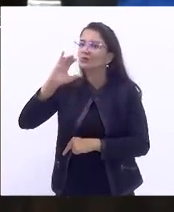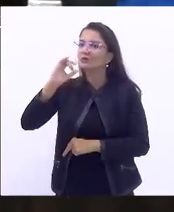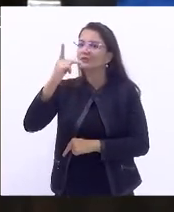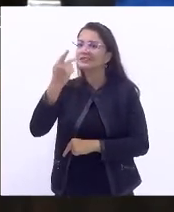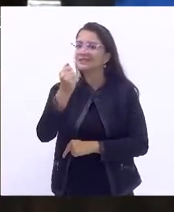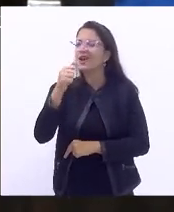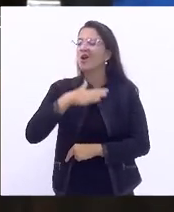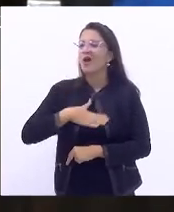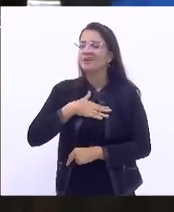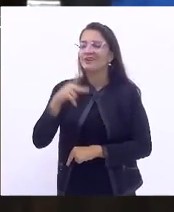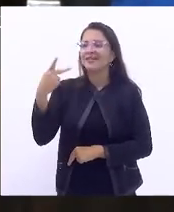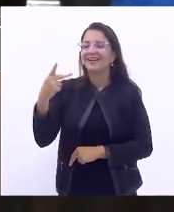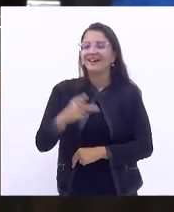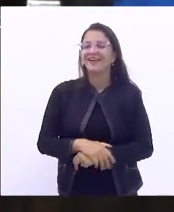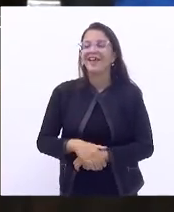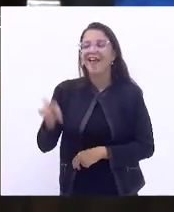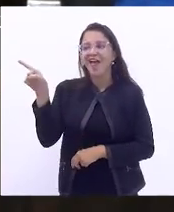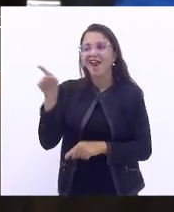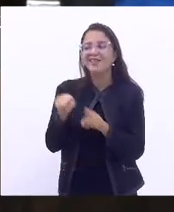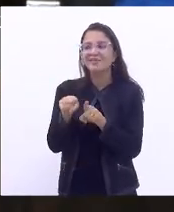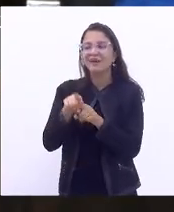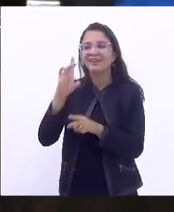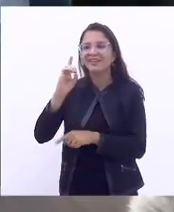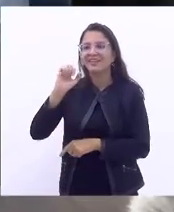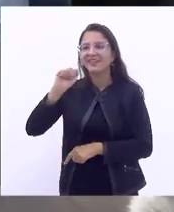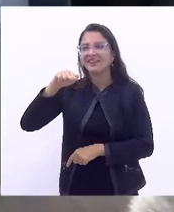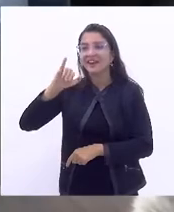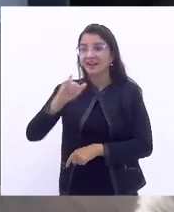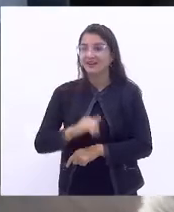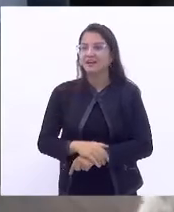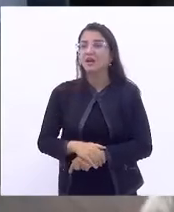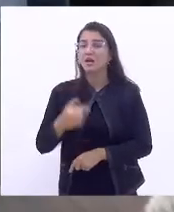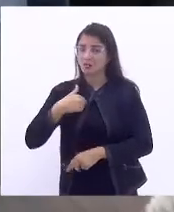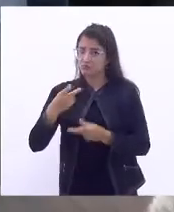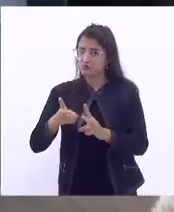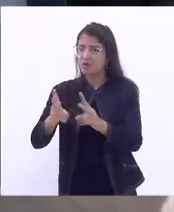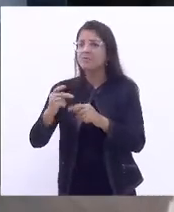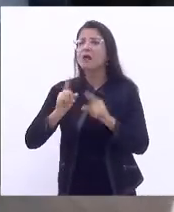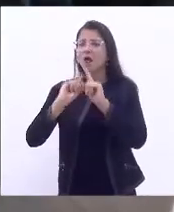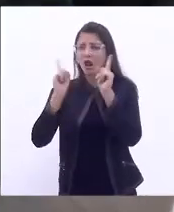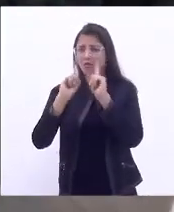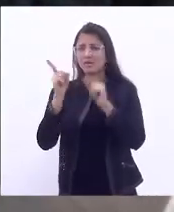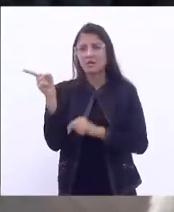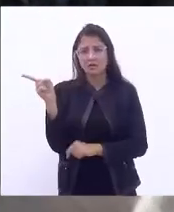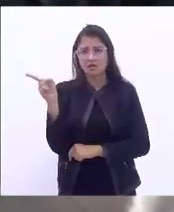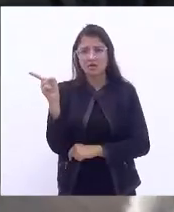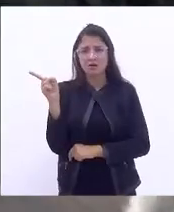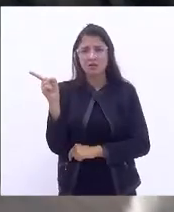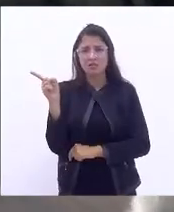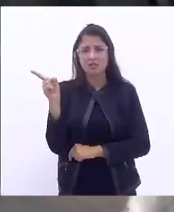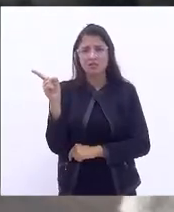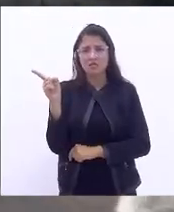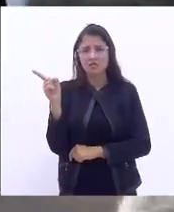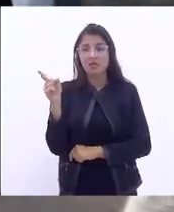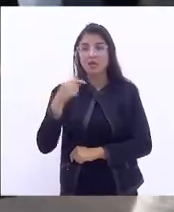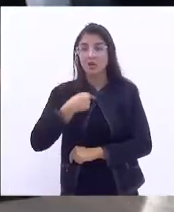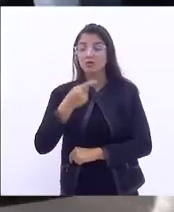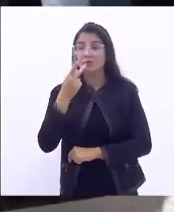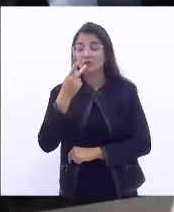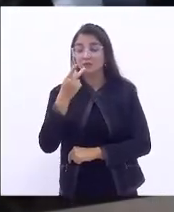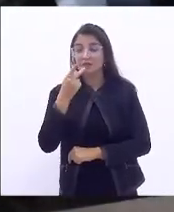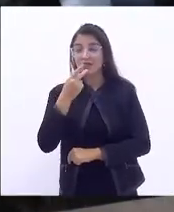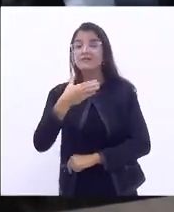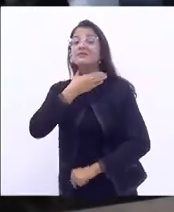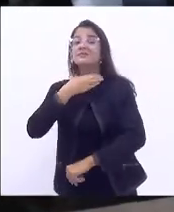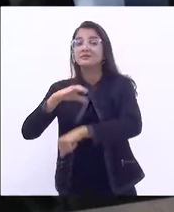playboy. Porque é verdade. E eu sempre reclamei dele, ele também é testemunha. Presidente, eu estou falando para ele que a Assembleia de Deus já liberou paletó